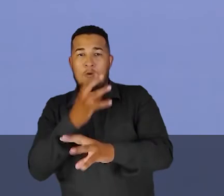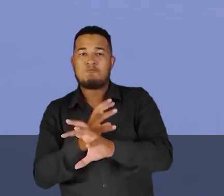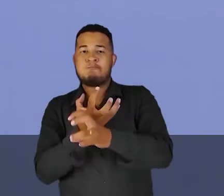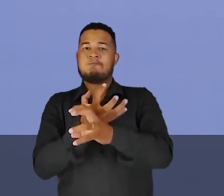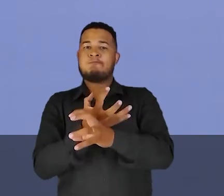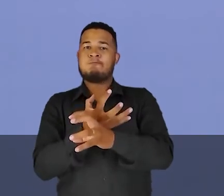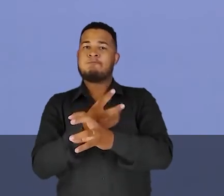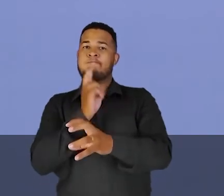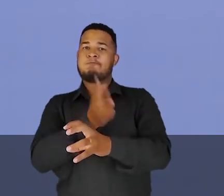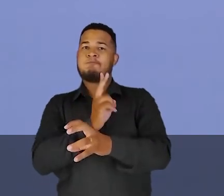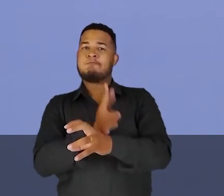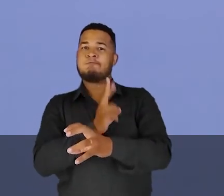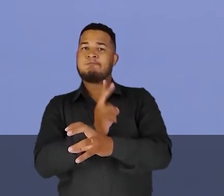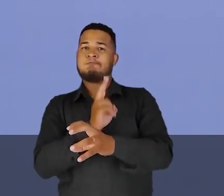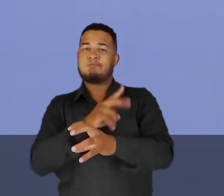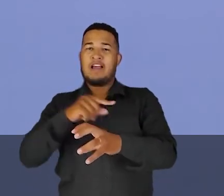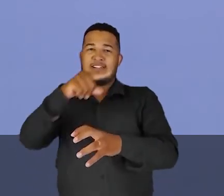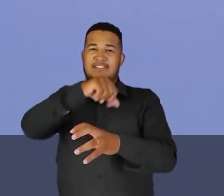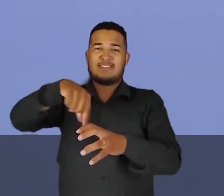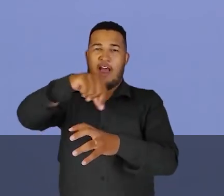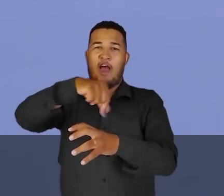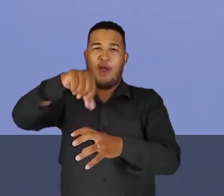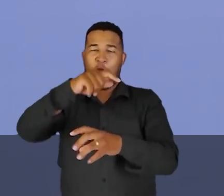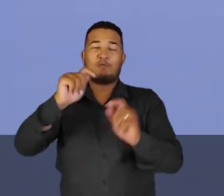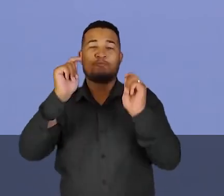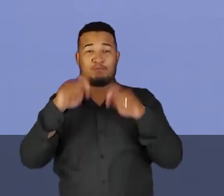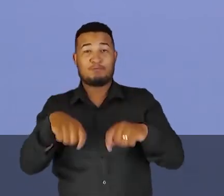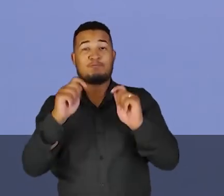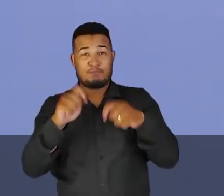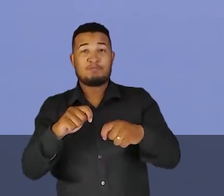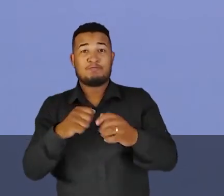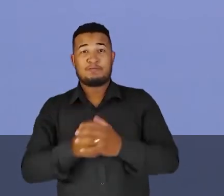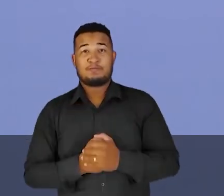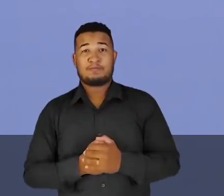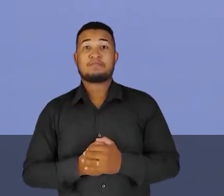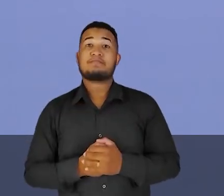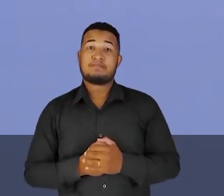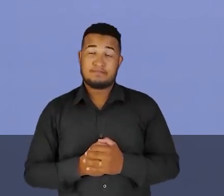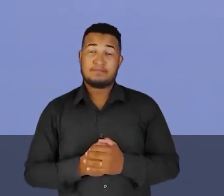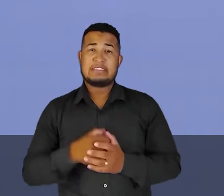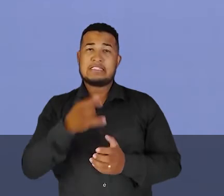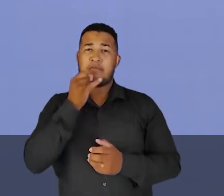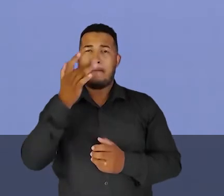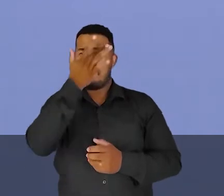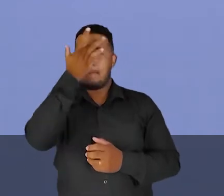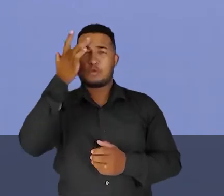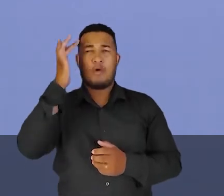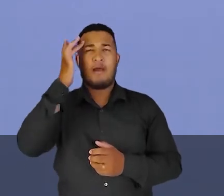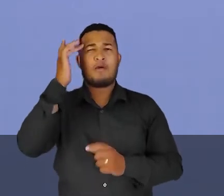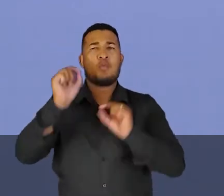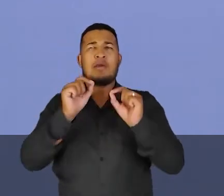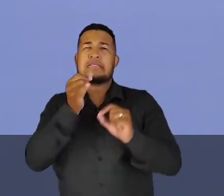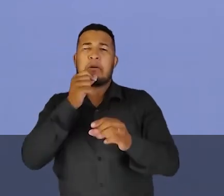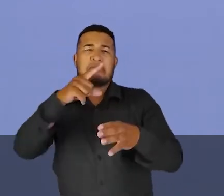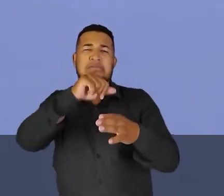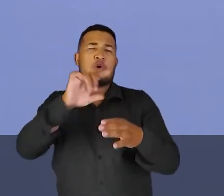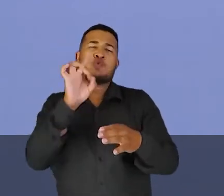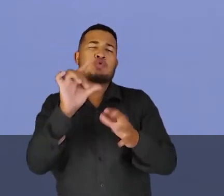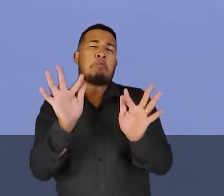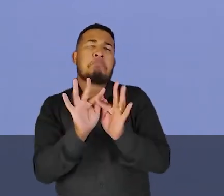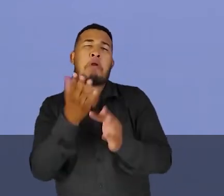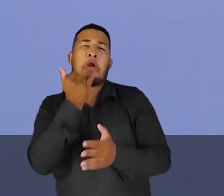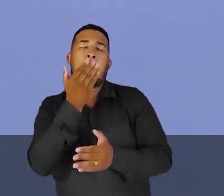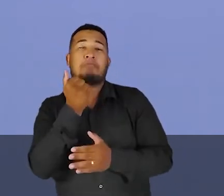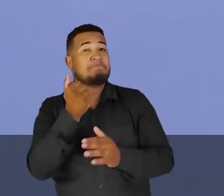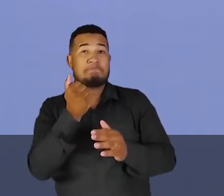pode conservar a carne usando sal como um aditivo químico. Então, para quem acha que sal é só para salgar comida, né? Ele também é usado